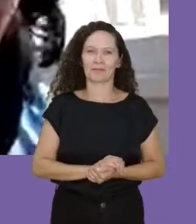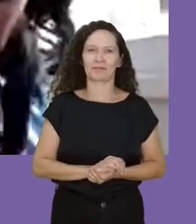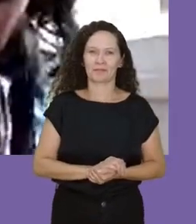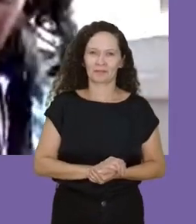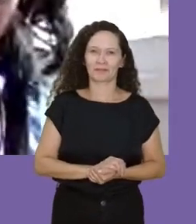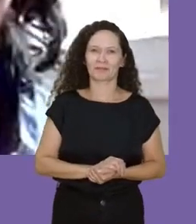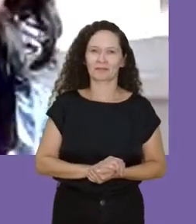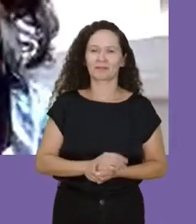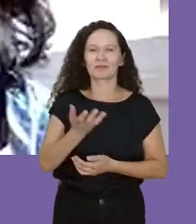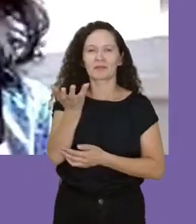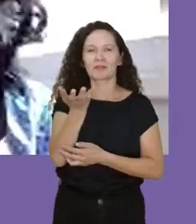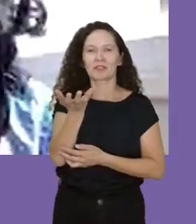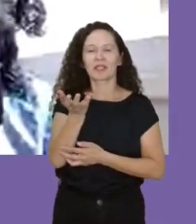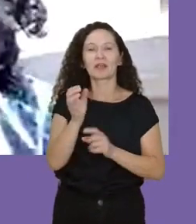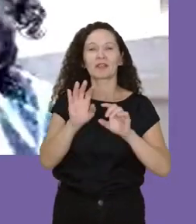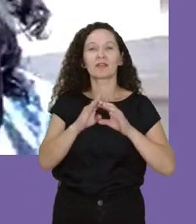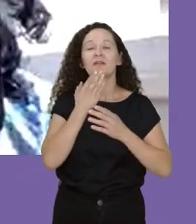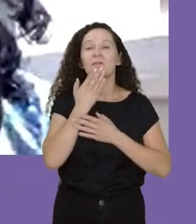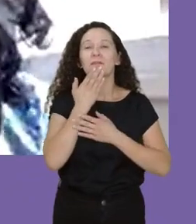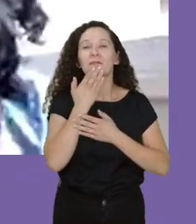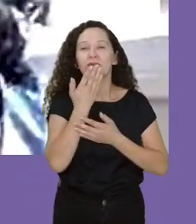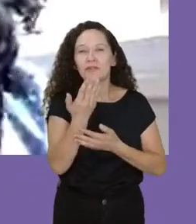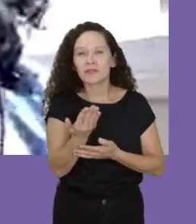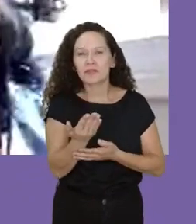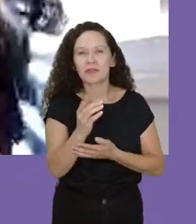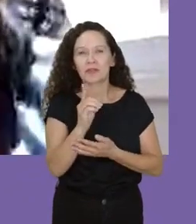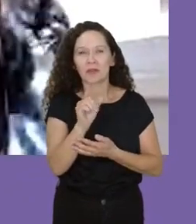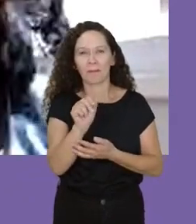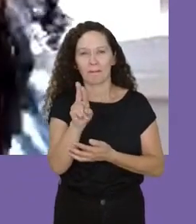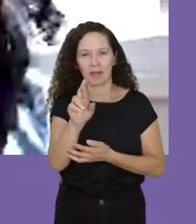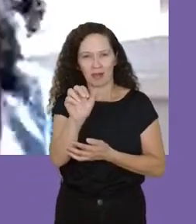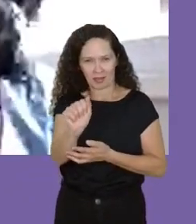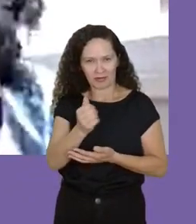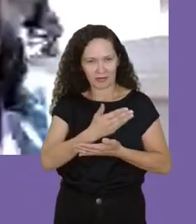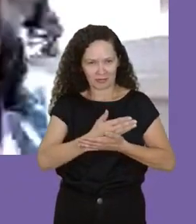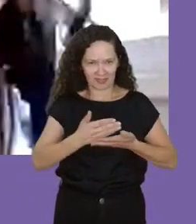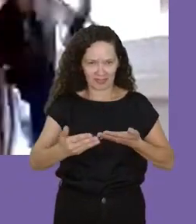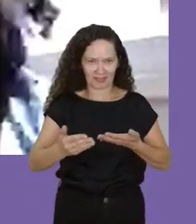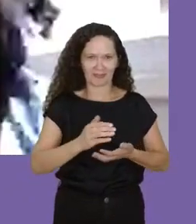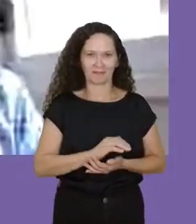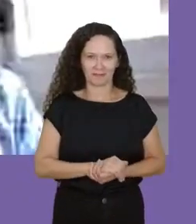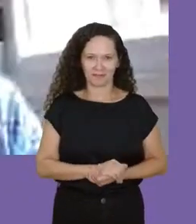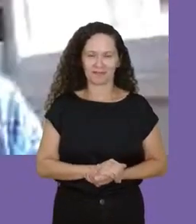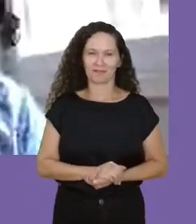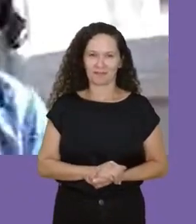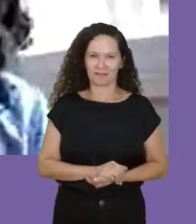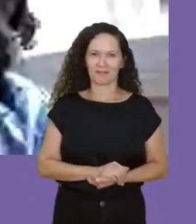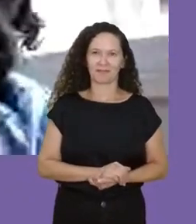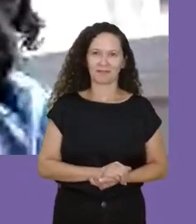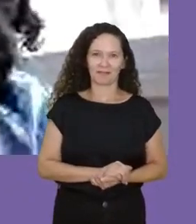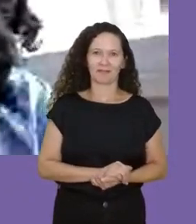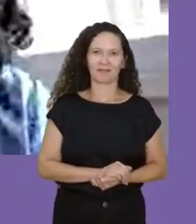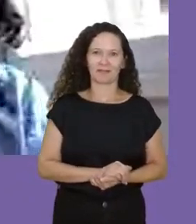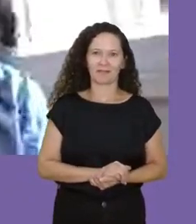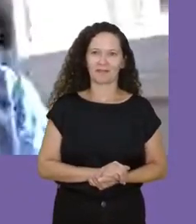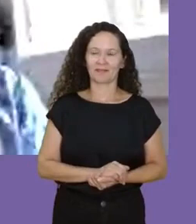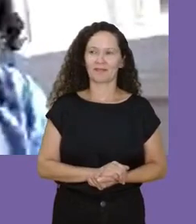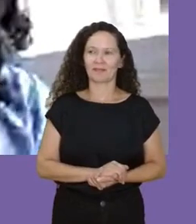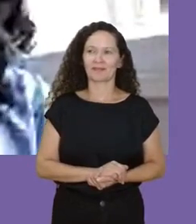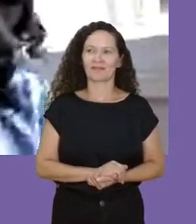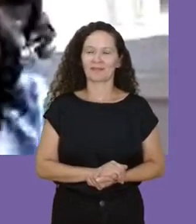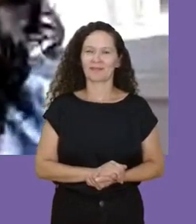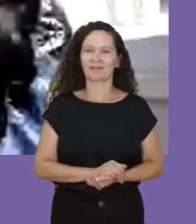eu queria, então, pedir para a Laura começar agora, né? Você terminou, vai acontecer a mesma coisa que com a Wilma, mas para a